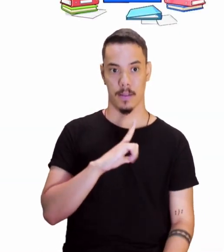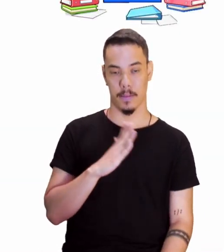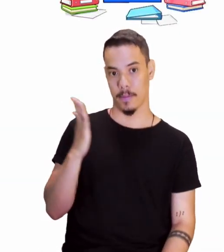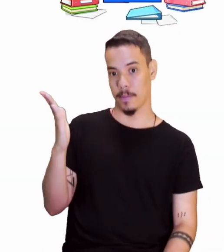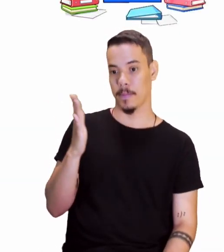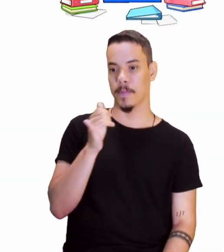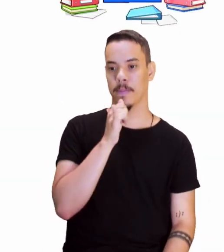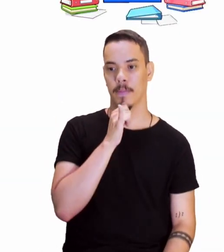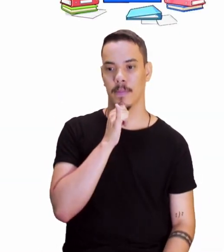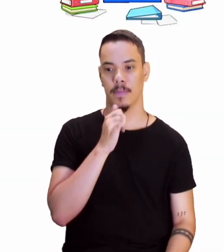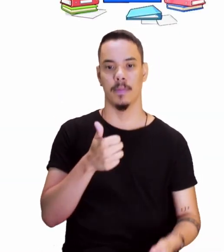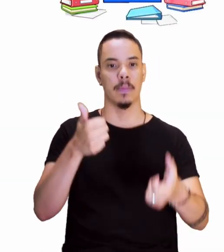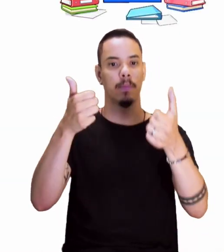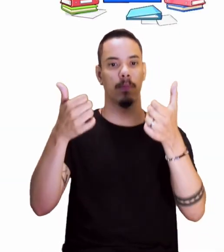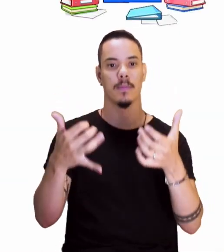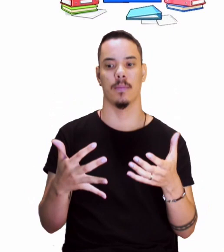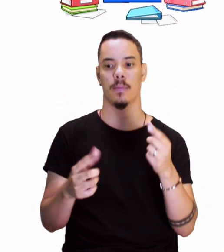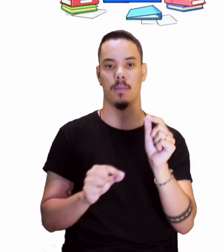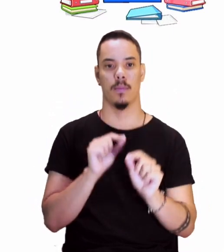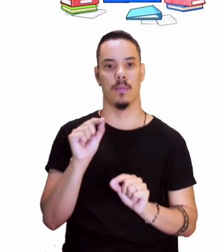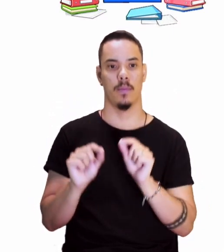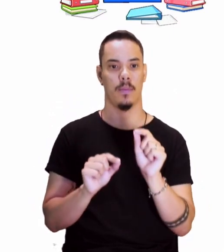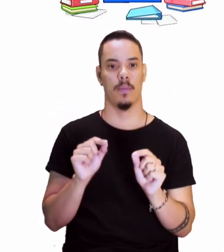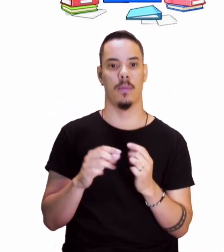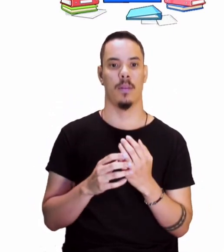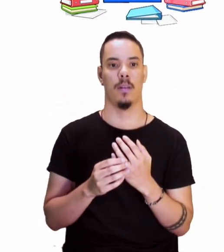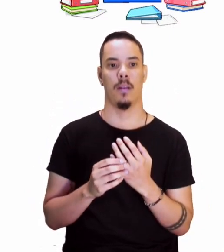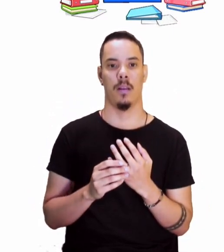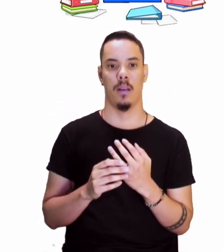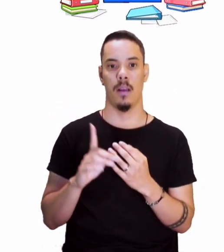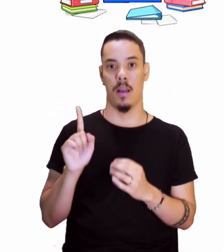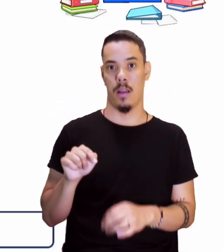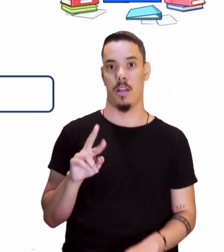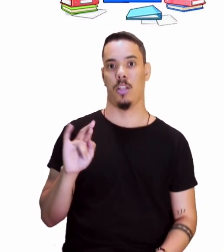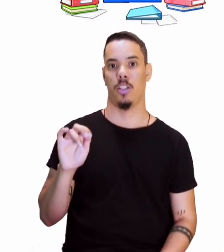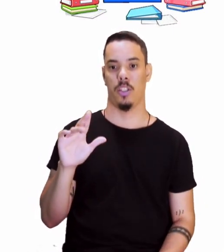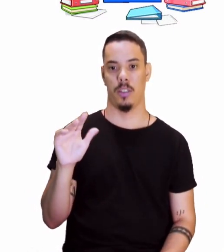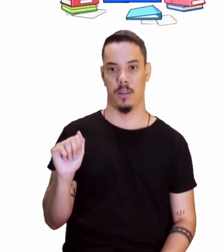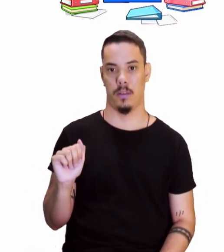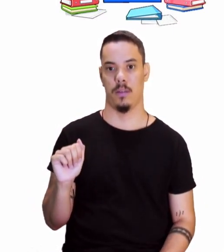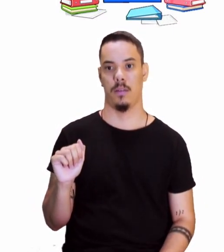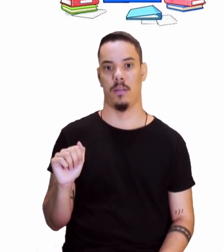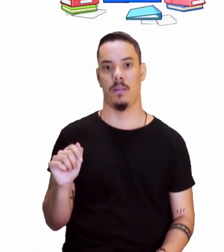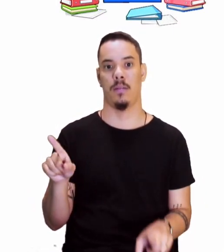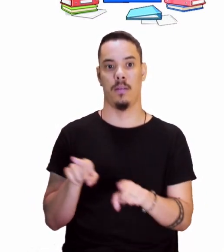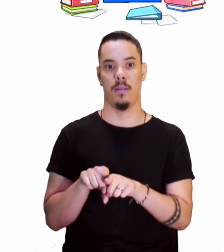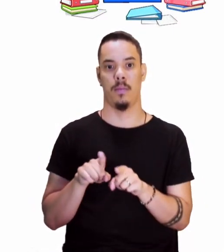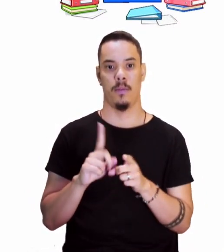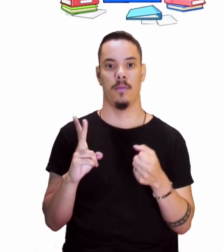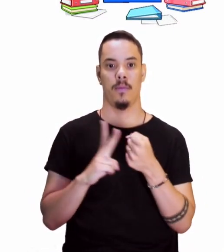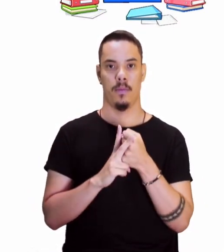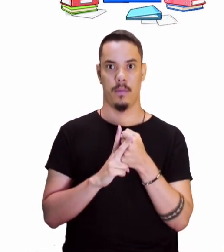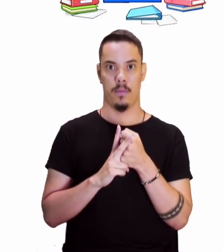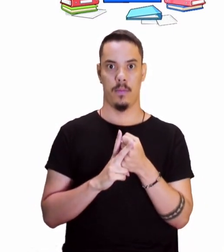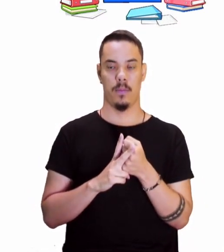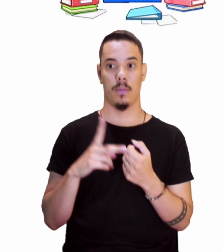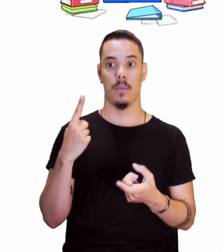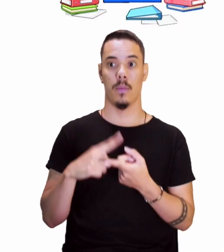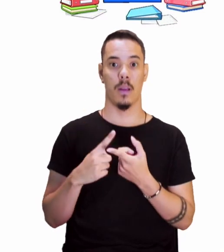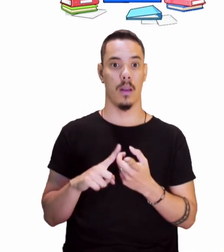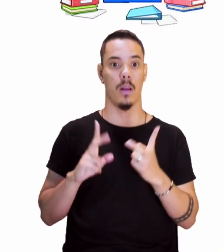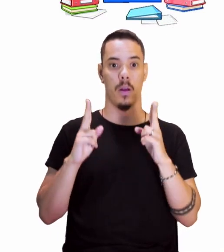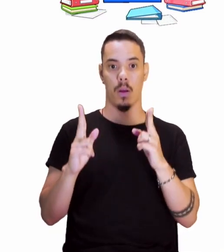este exemplo que fala tanto da regência nominal quanto da regência verbal. Que é a mesma coisa se eu falar